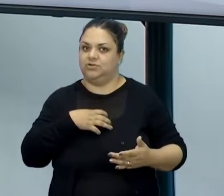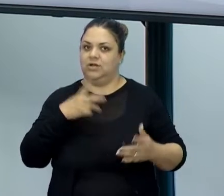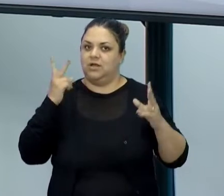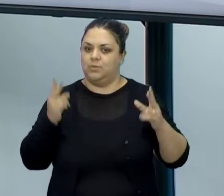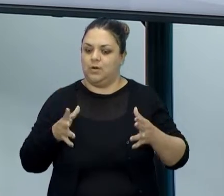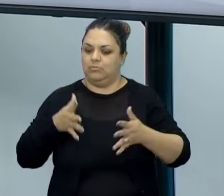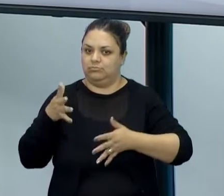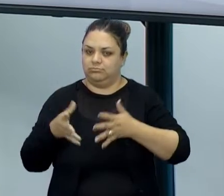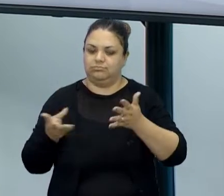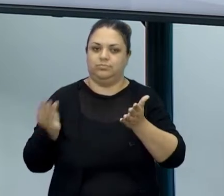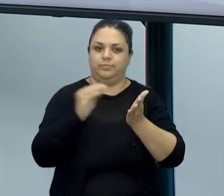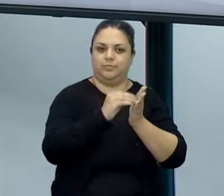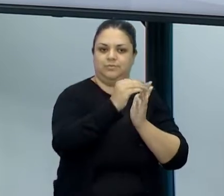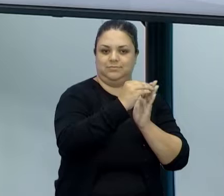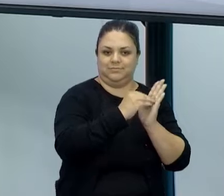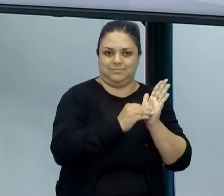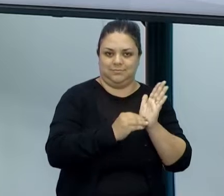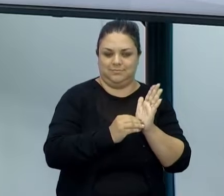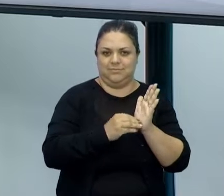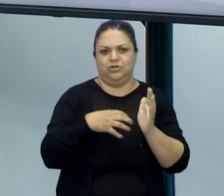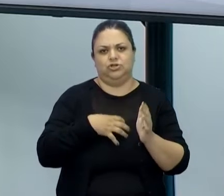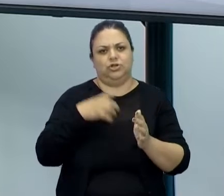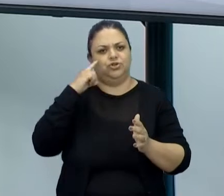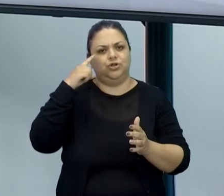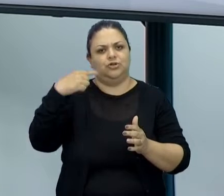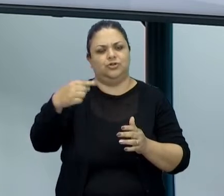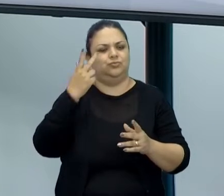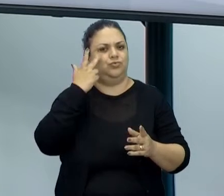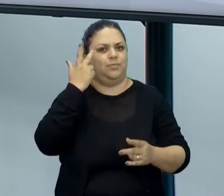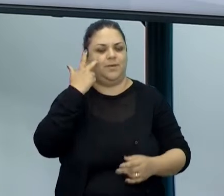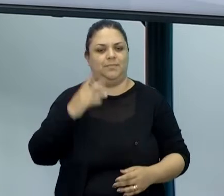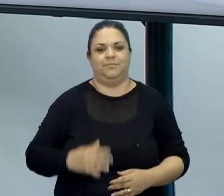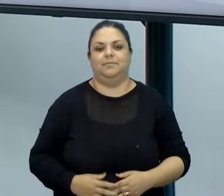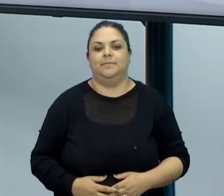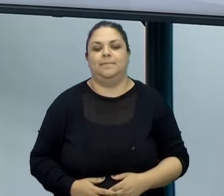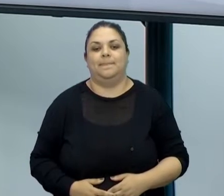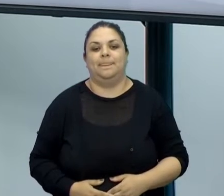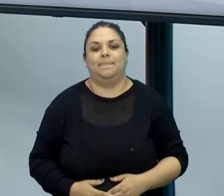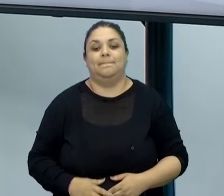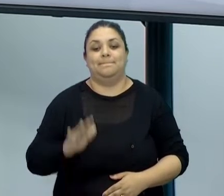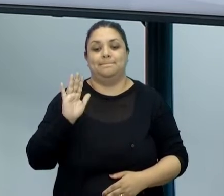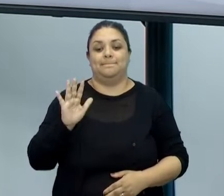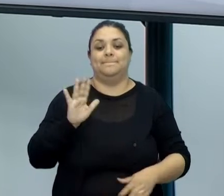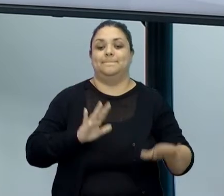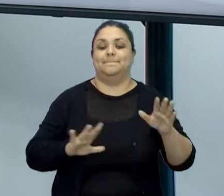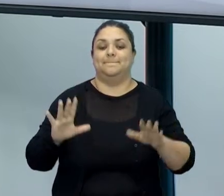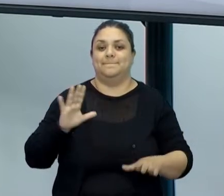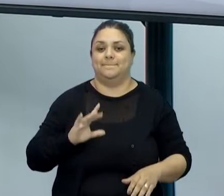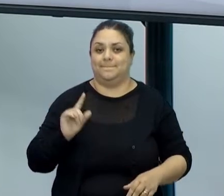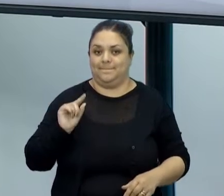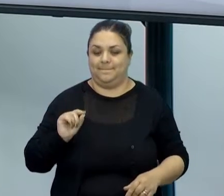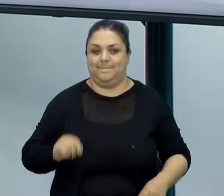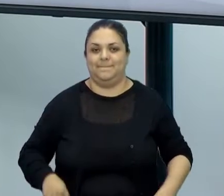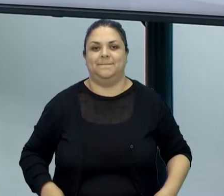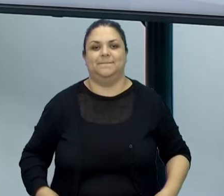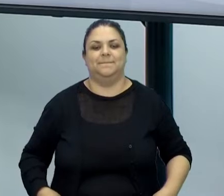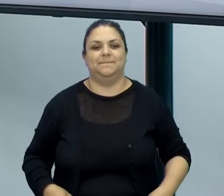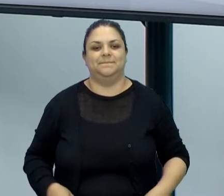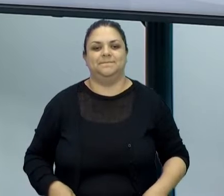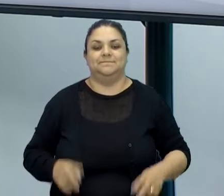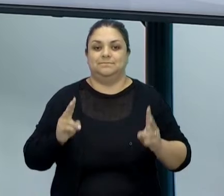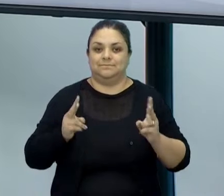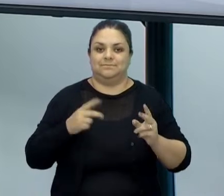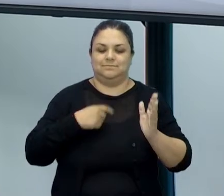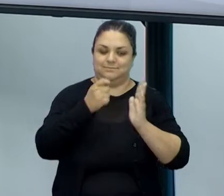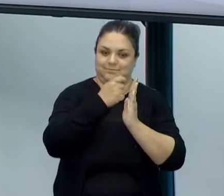a linguagem, né, que a gente utiliza no dia a dia também. No entanto, é importante a gente se atentar a algumas coisas. Todas as vezes que nós